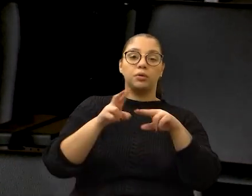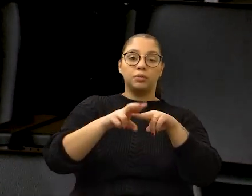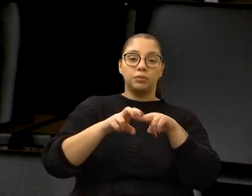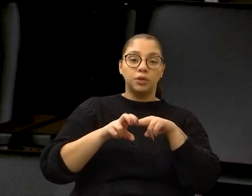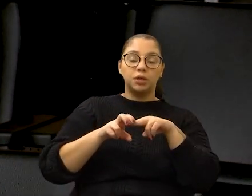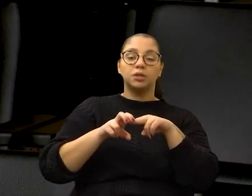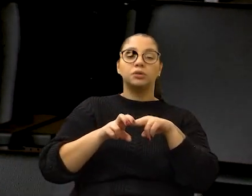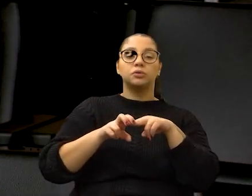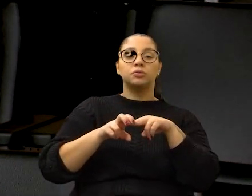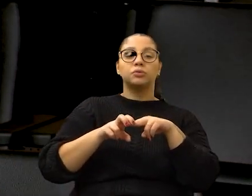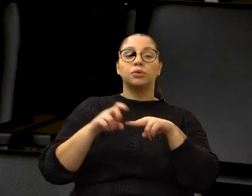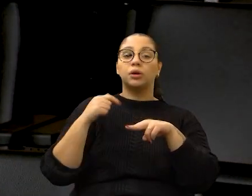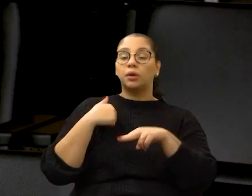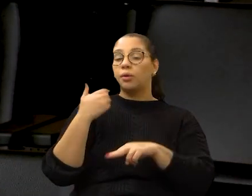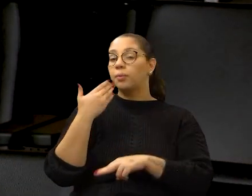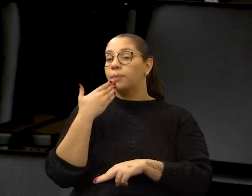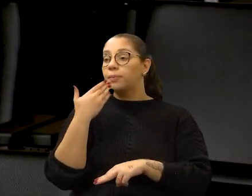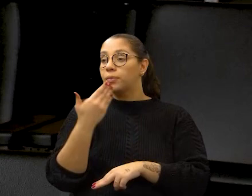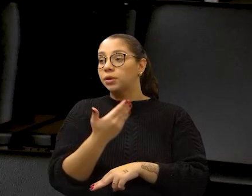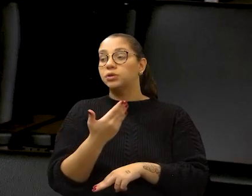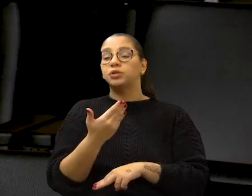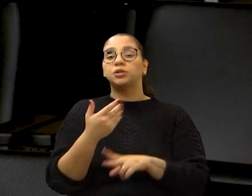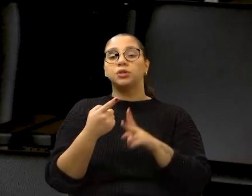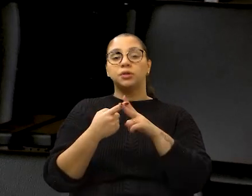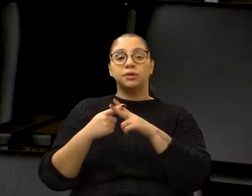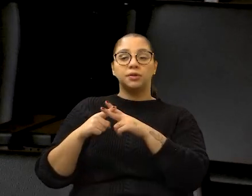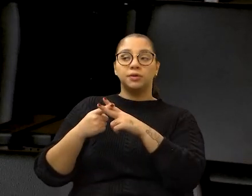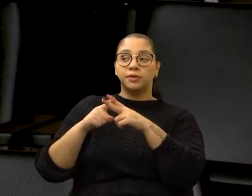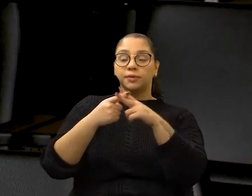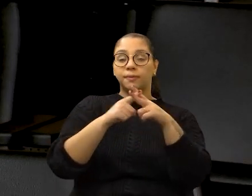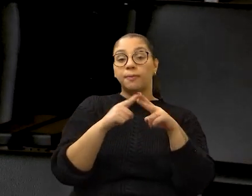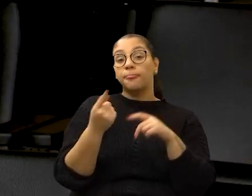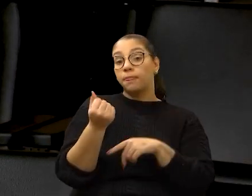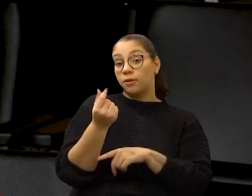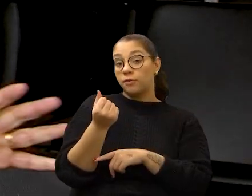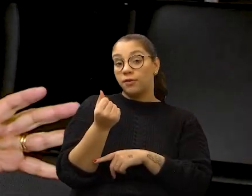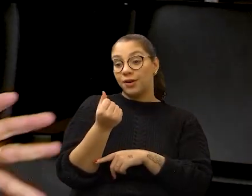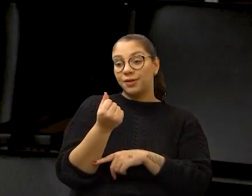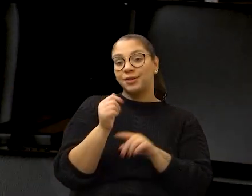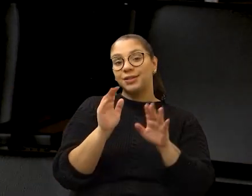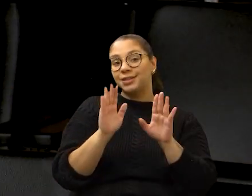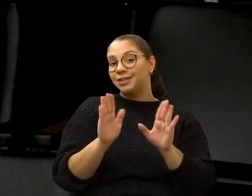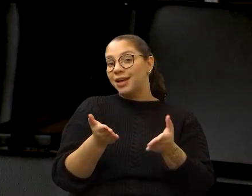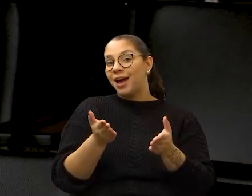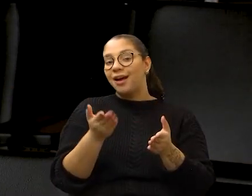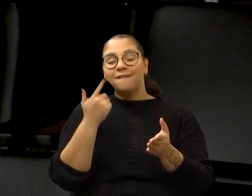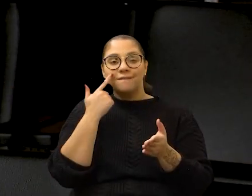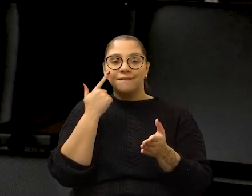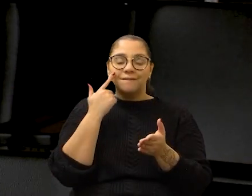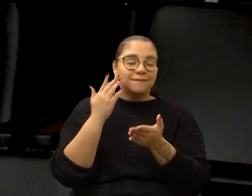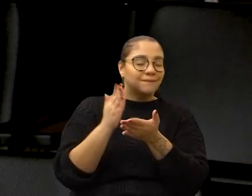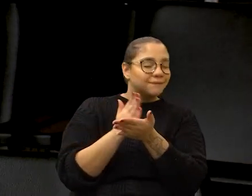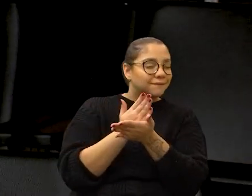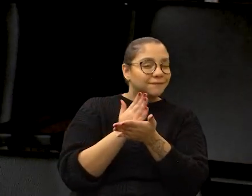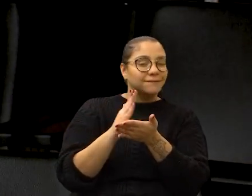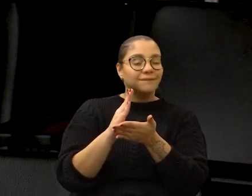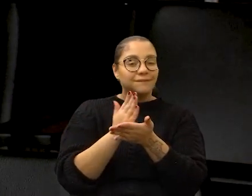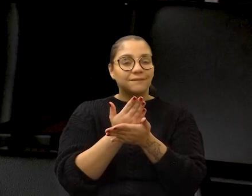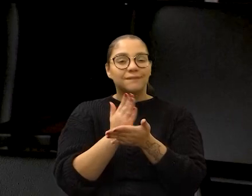por isso que eu pedi para que fizesse essa correção nos valores e já estou vendo alguns